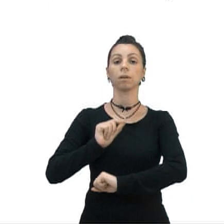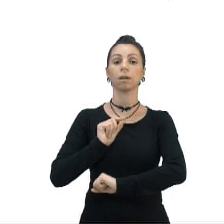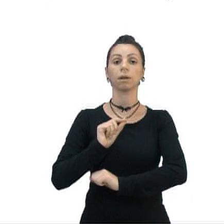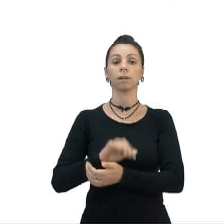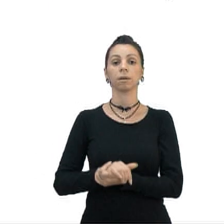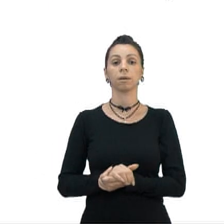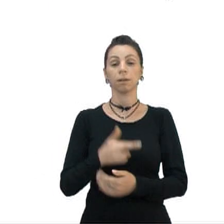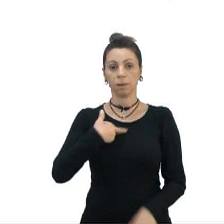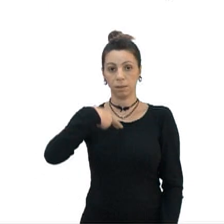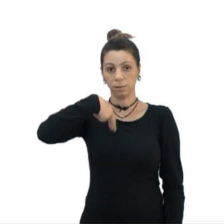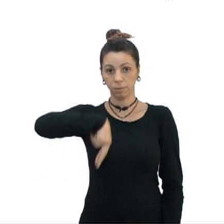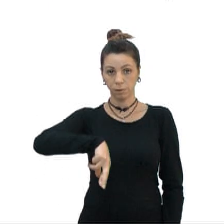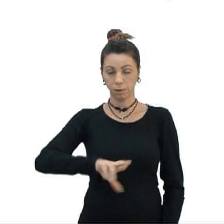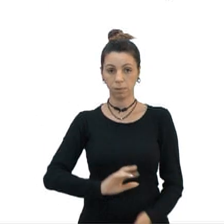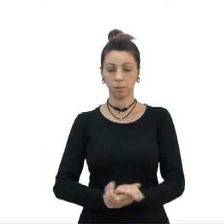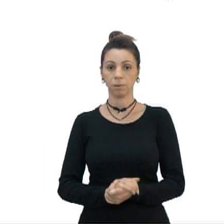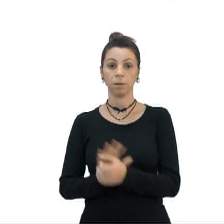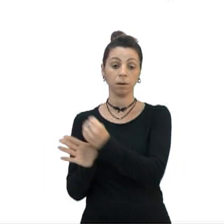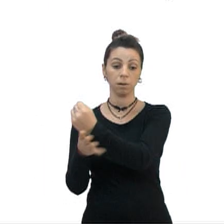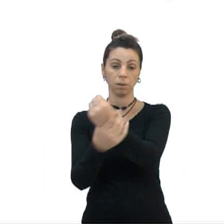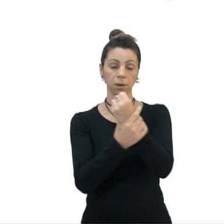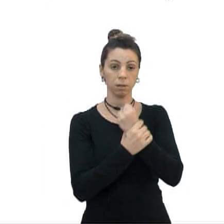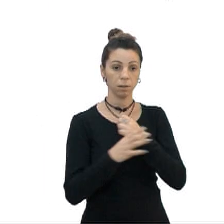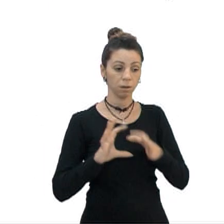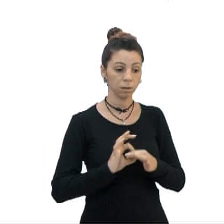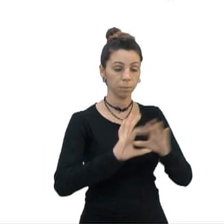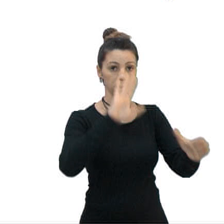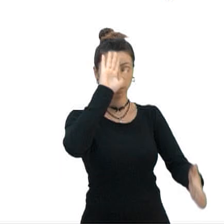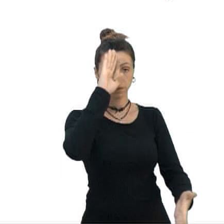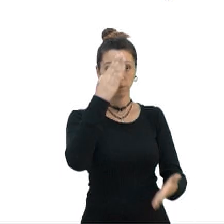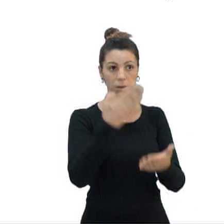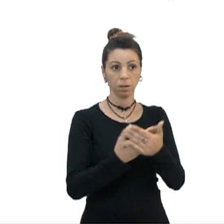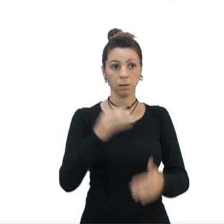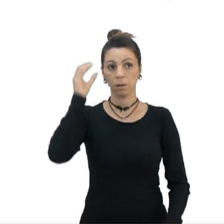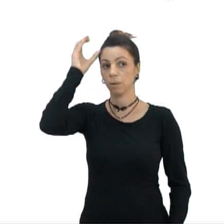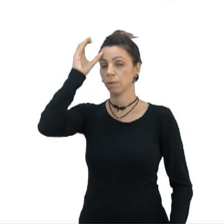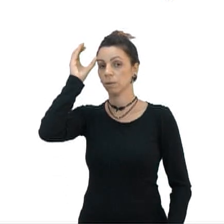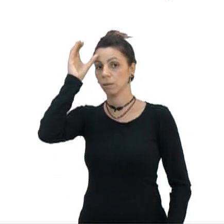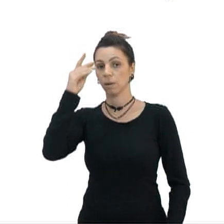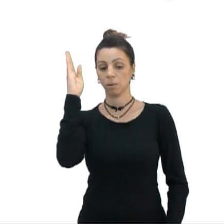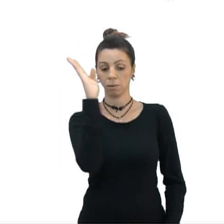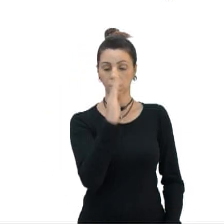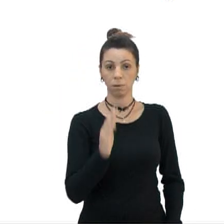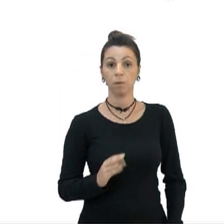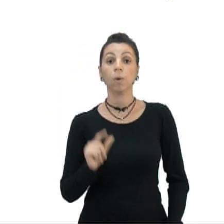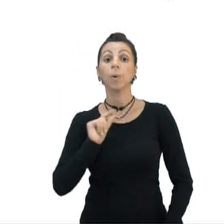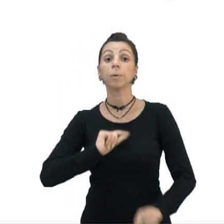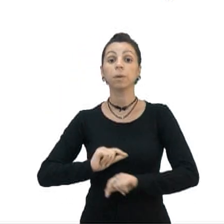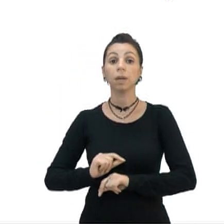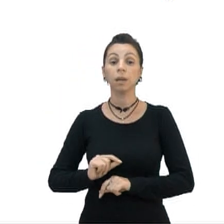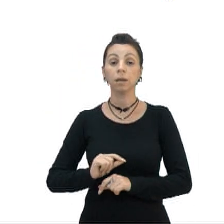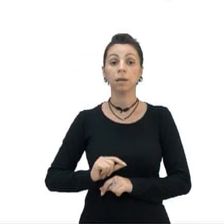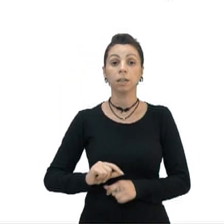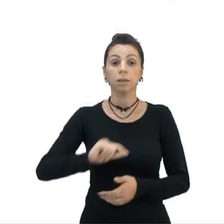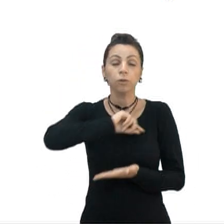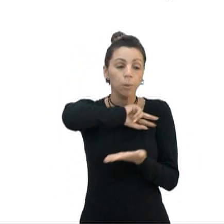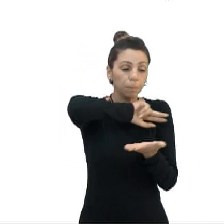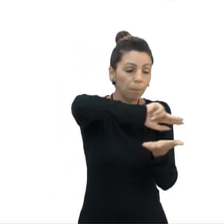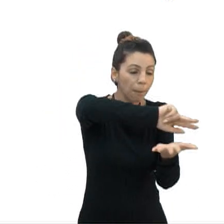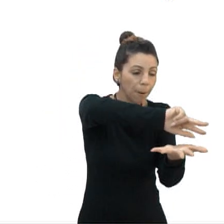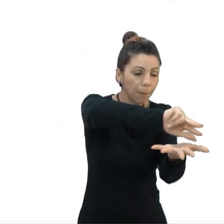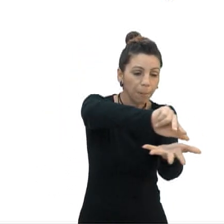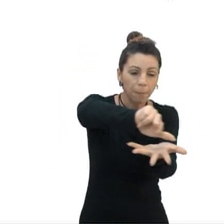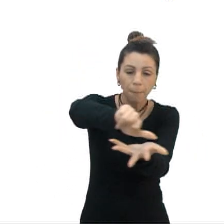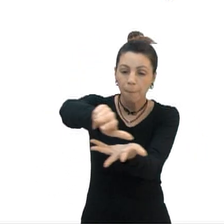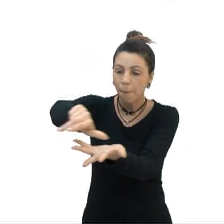Garantir a liberdade de crença e consciência no Brasil é garantir a pluralidade de um país composto por povos das